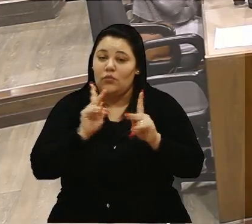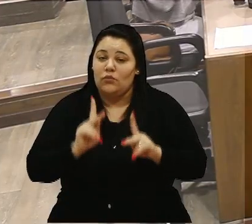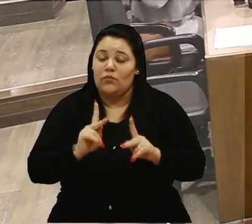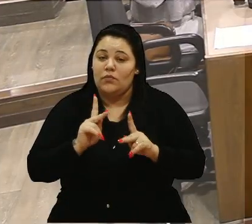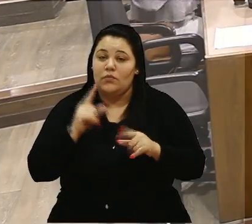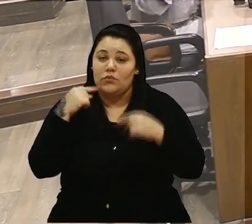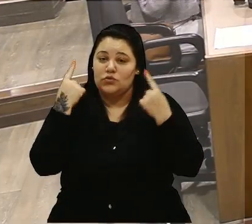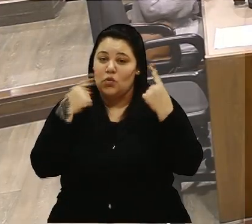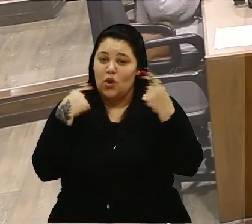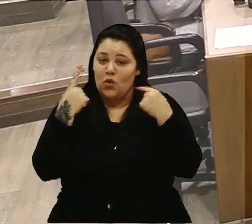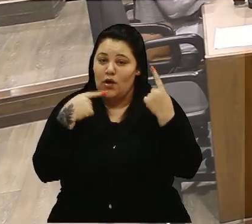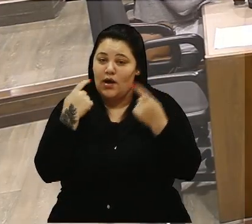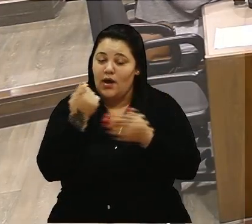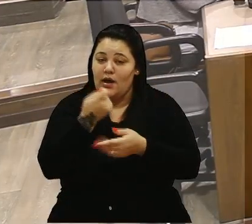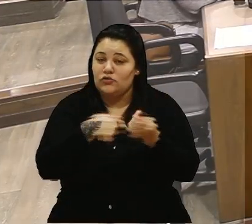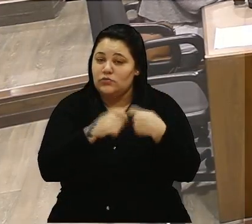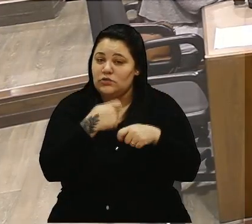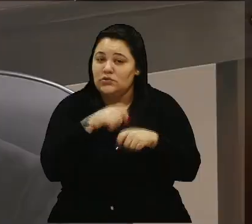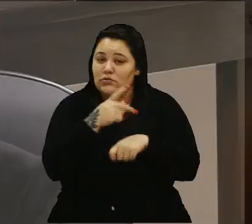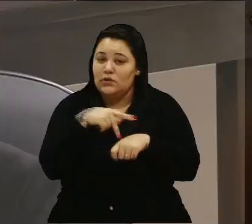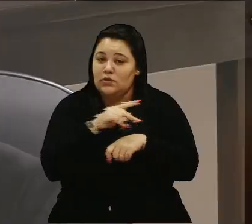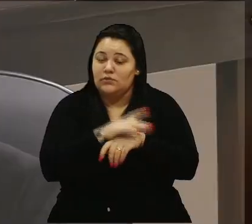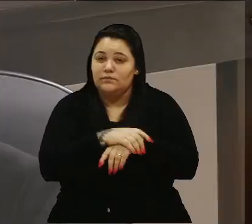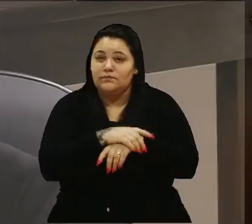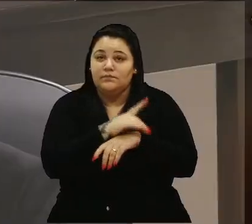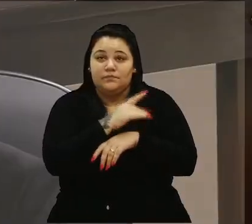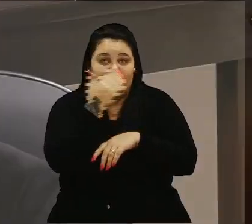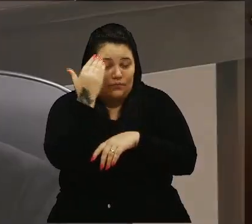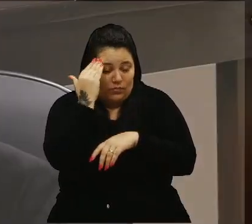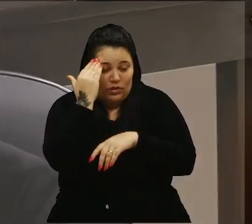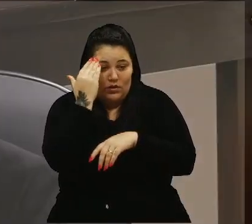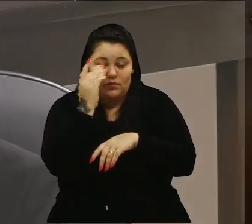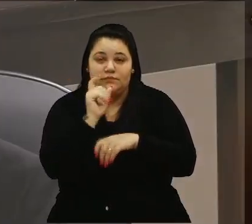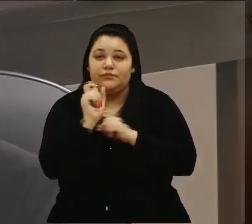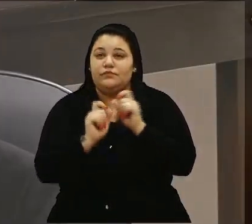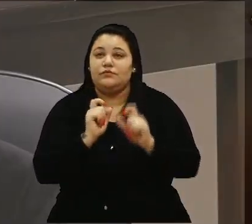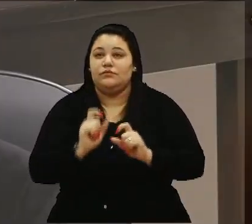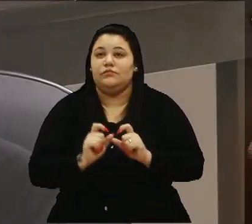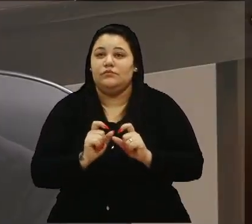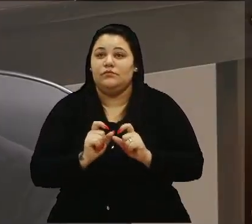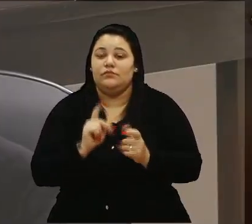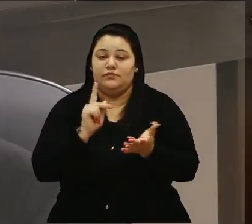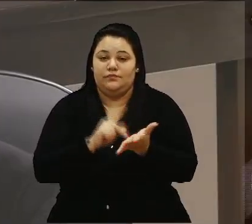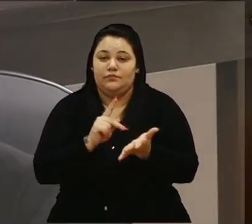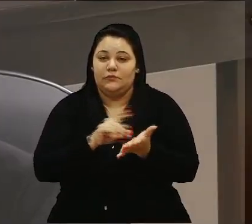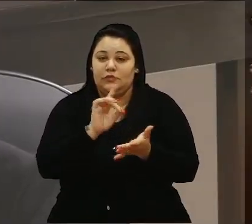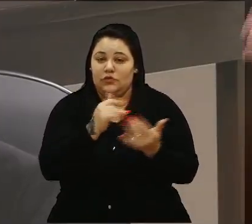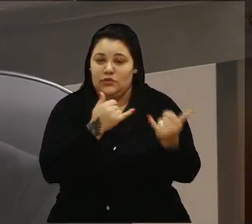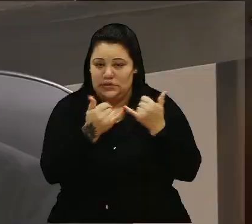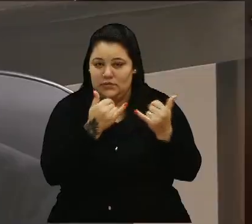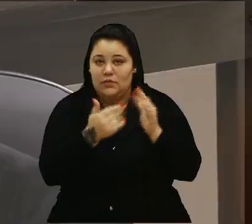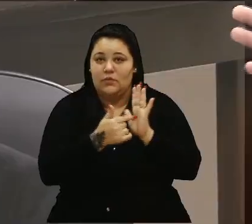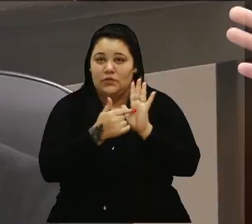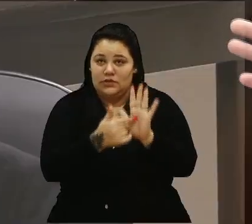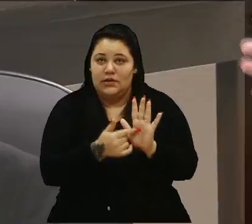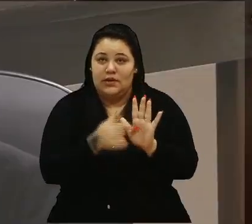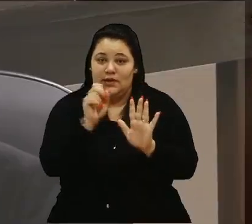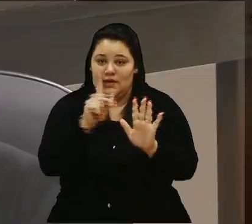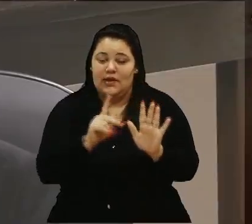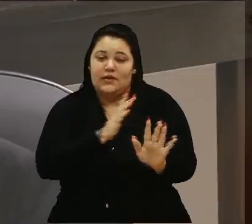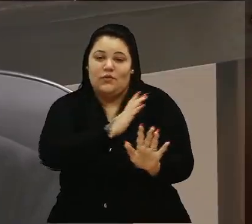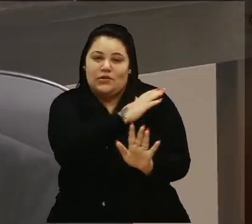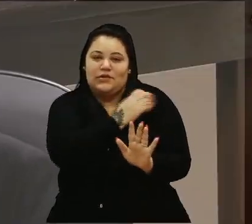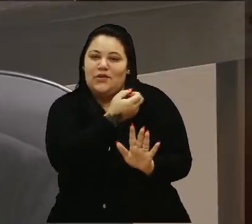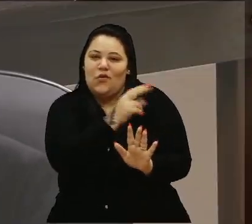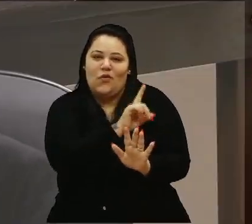Eu entendi ali que foi uma analogia que o vereador Caleb usou ali. Na verdade, foi um exemplo para mostrar quem é democrático e quem não é. A